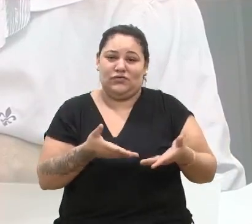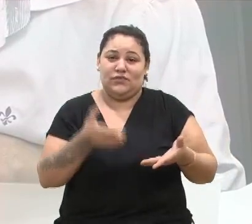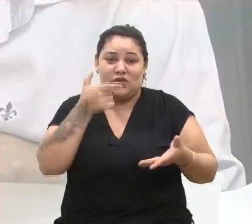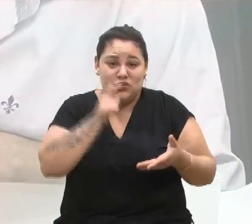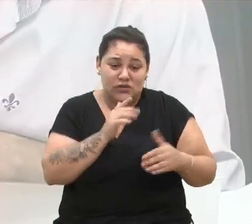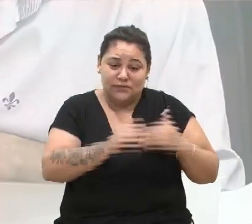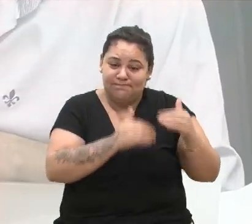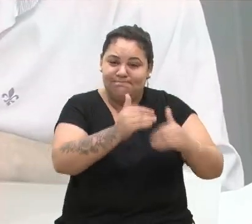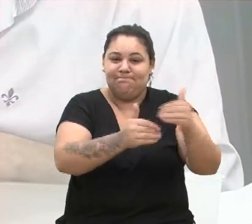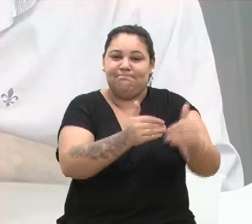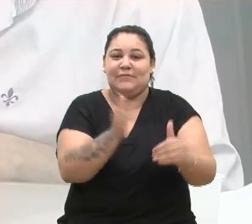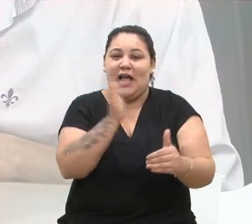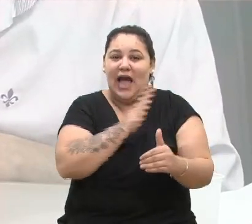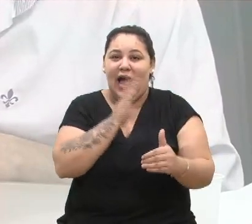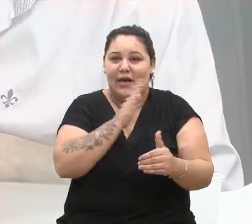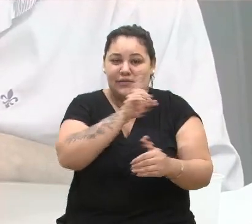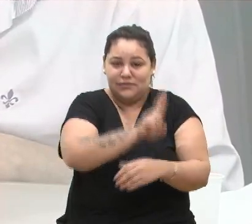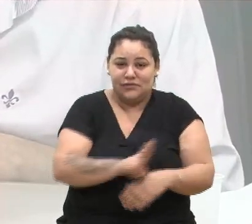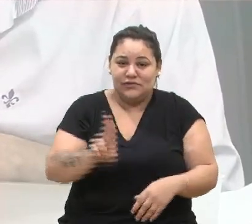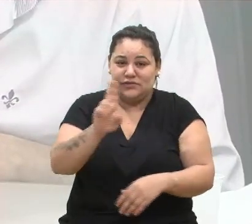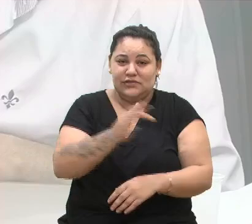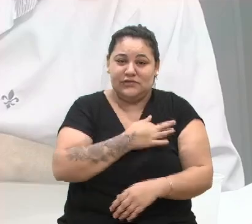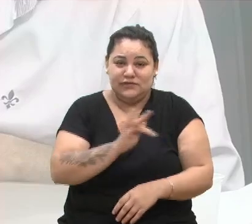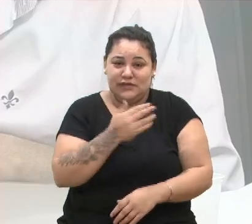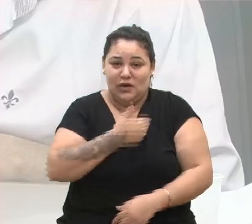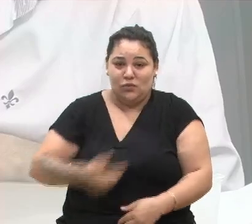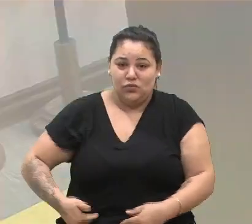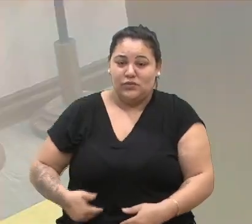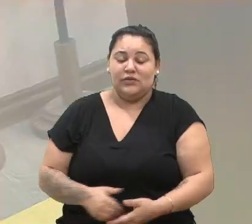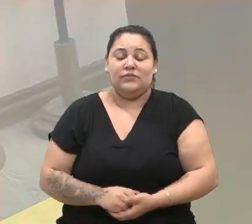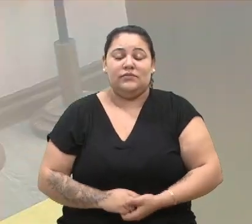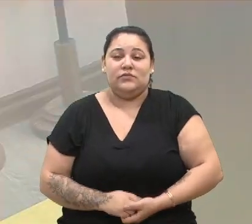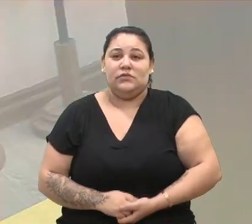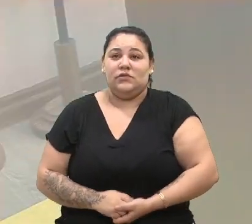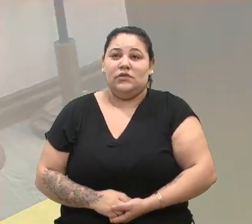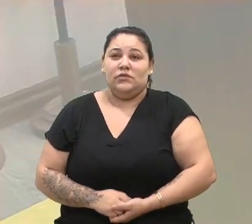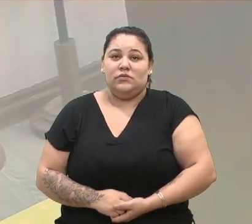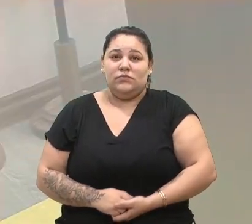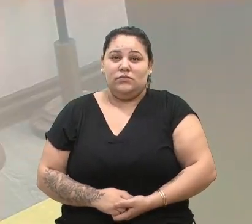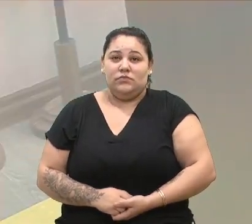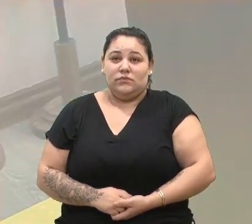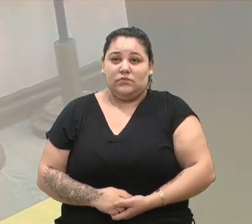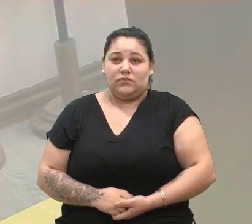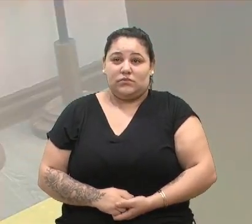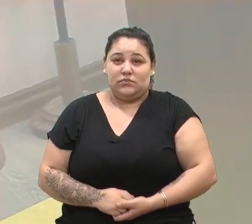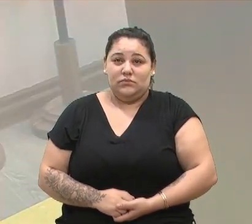andamento o quanto antes a uma universidade pública. Obrigado. Obrigada.